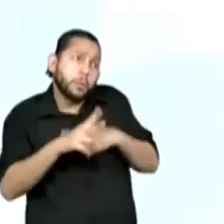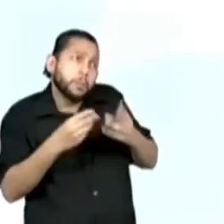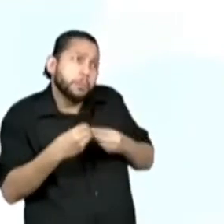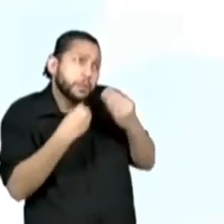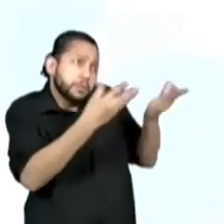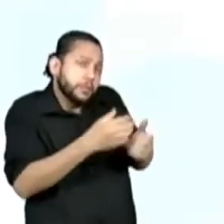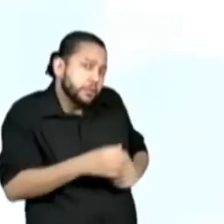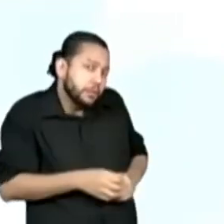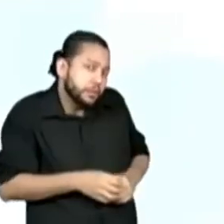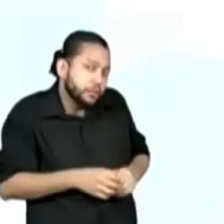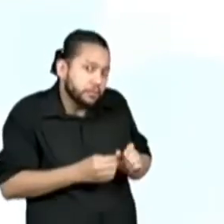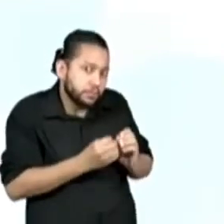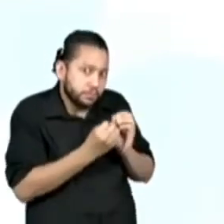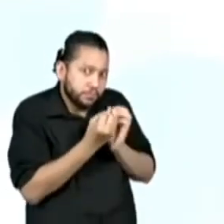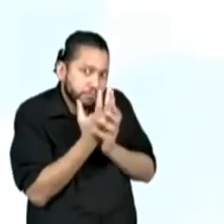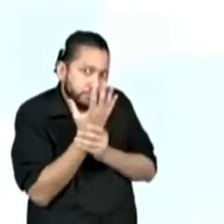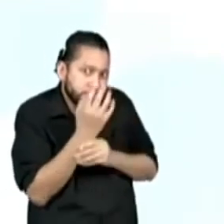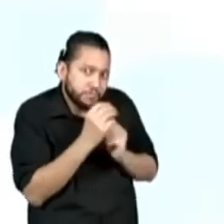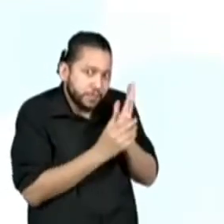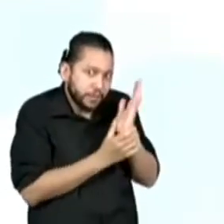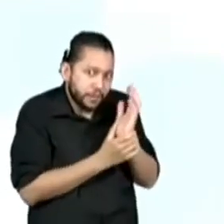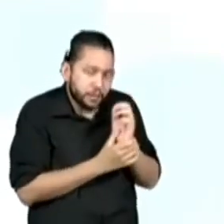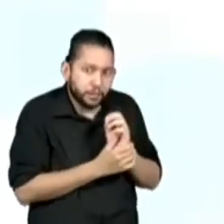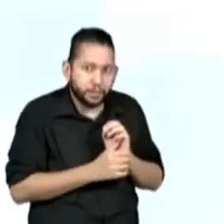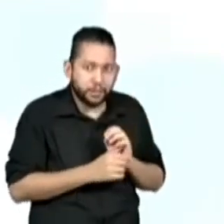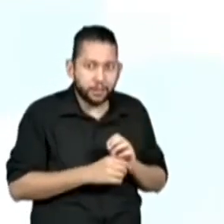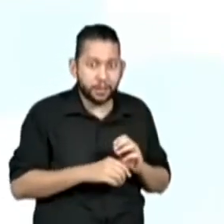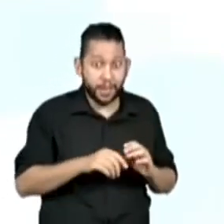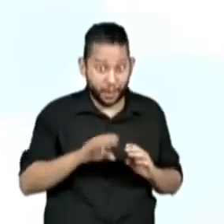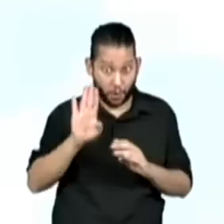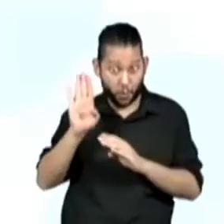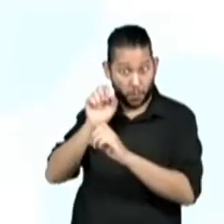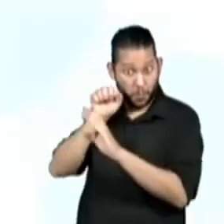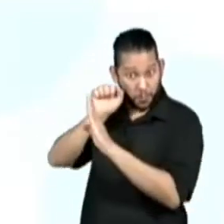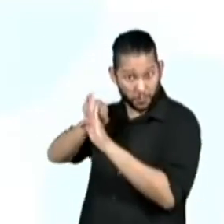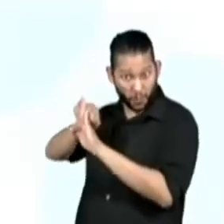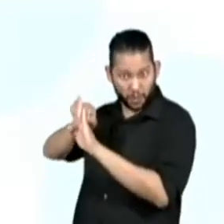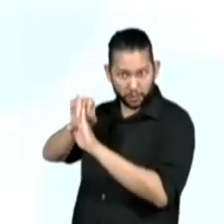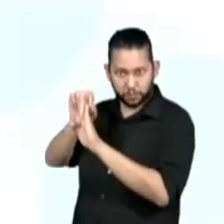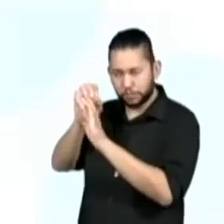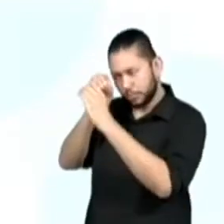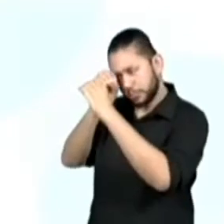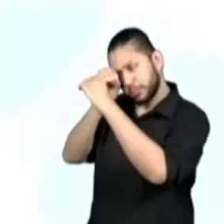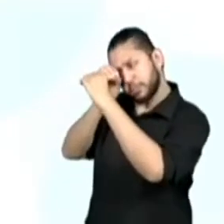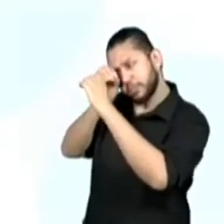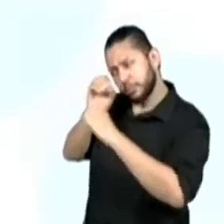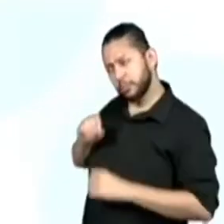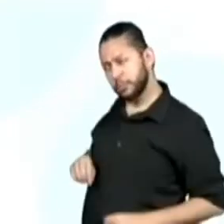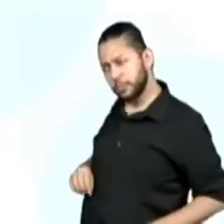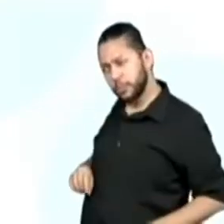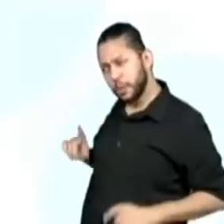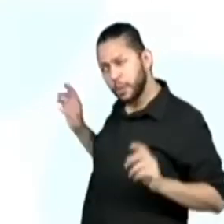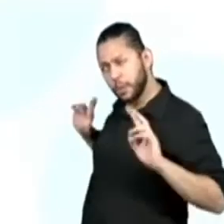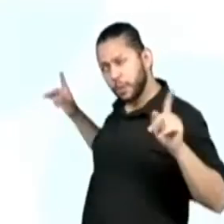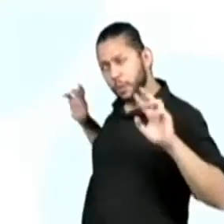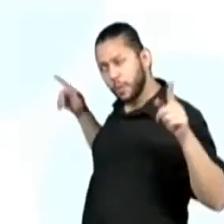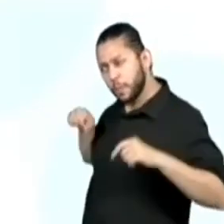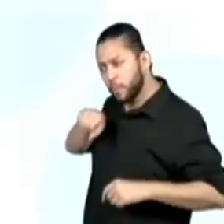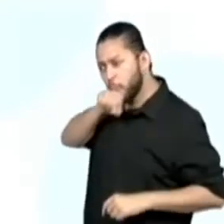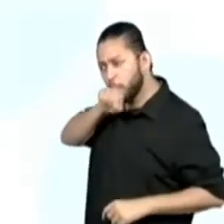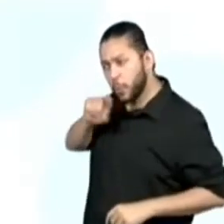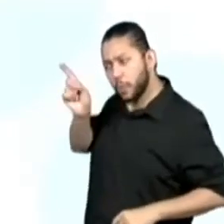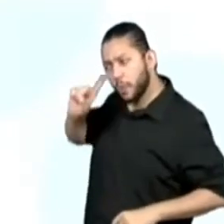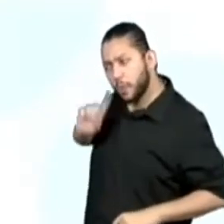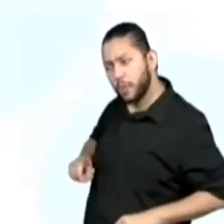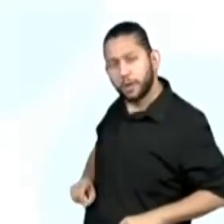ó. A característica que ajudou eles a perceberem que não se tratava da mãe,